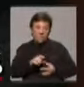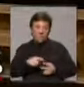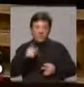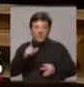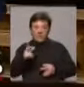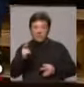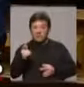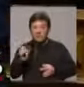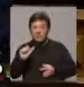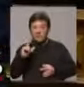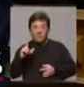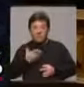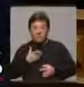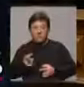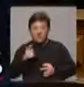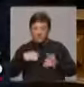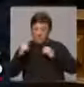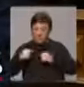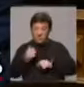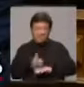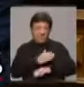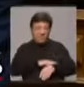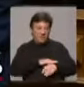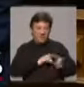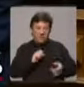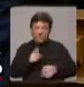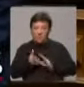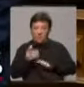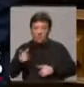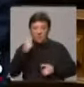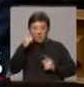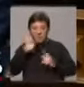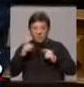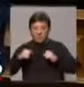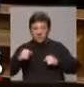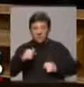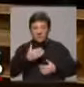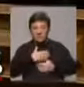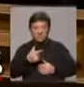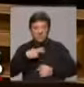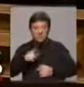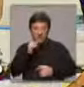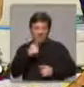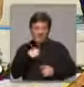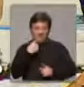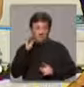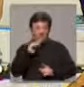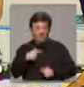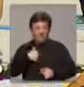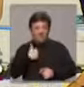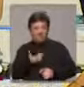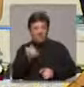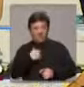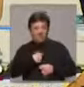gold. É um consenso para lá da esquerda e para lá da direita, é um consenso patriótico. E é esse o desafio que nós lançamos